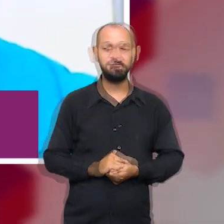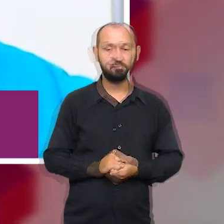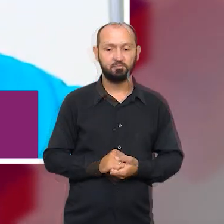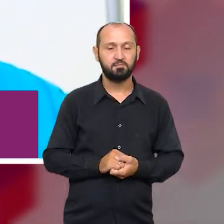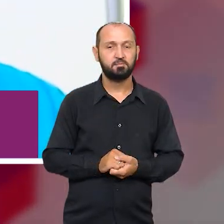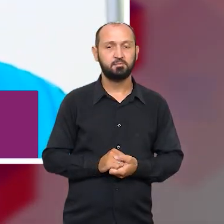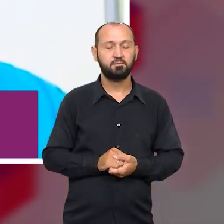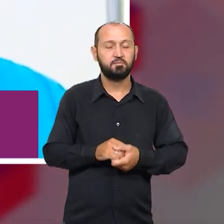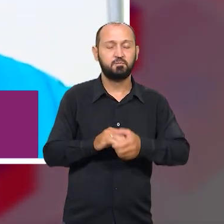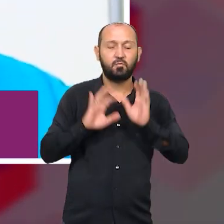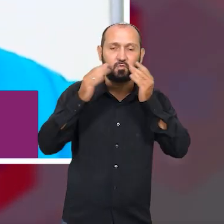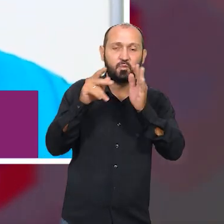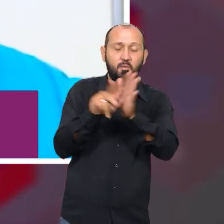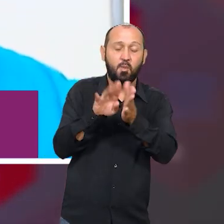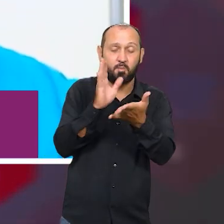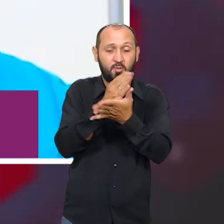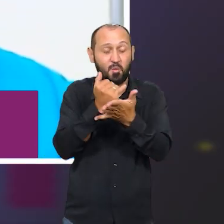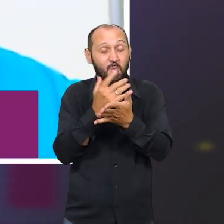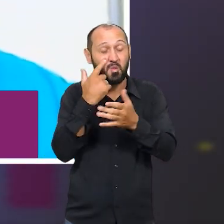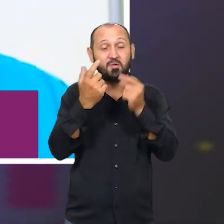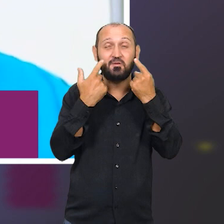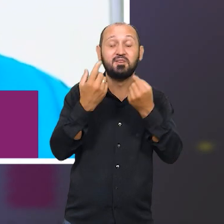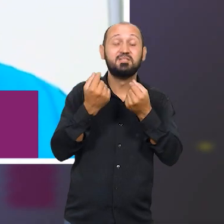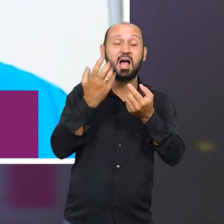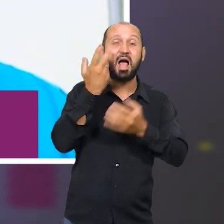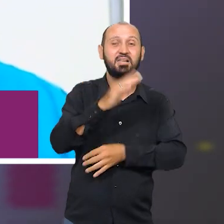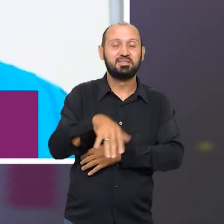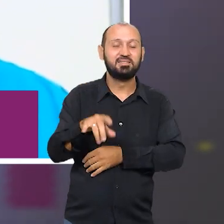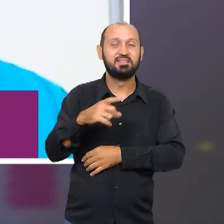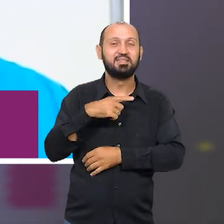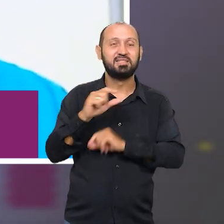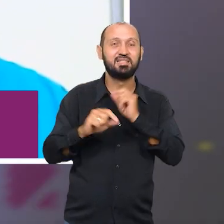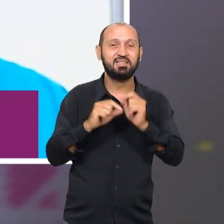focar direto no bolo, né? Eu vejo muitas crianças que têm